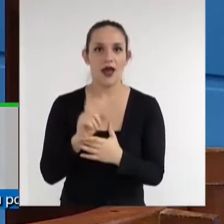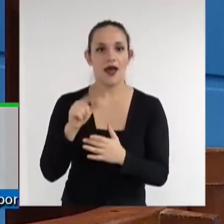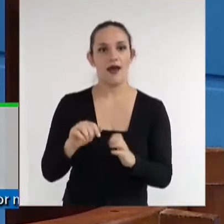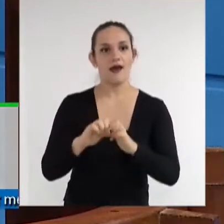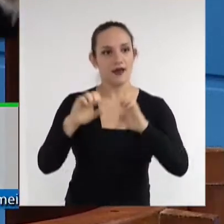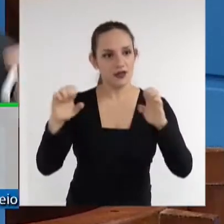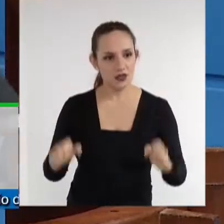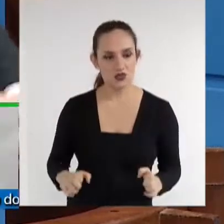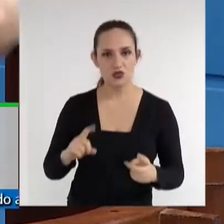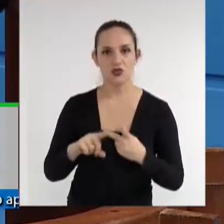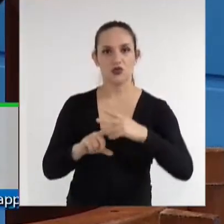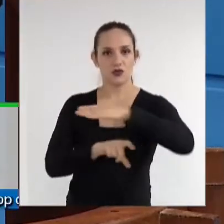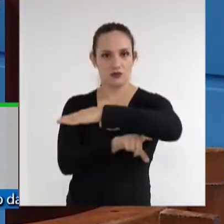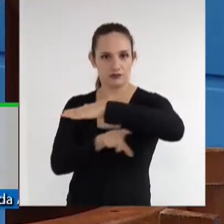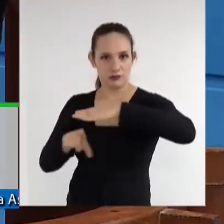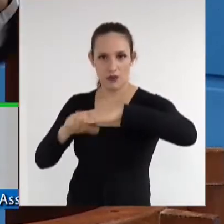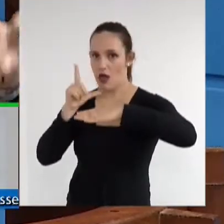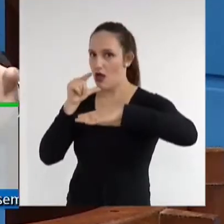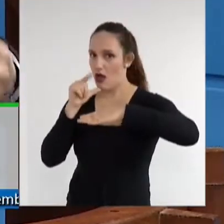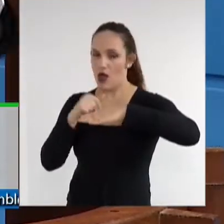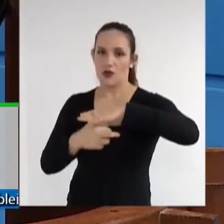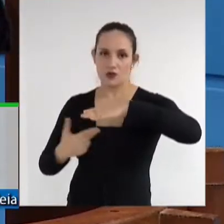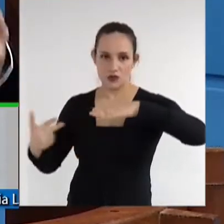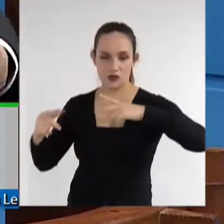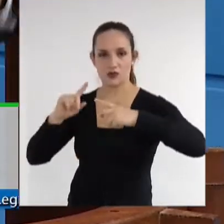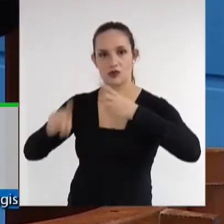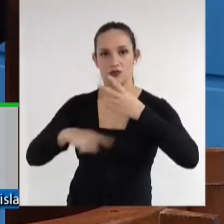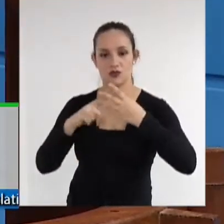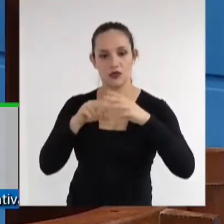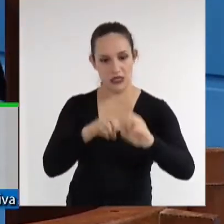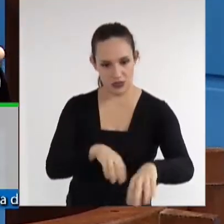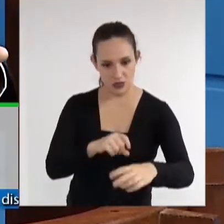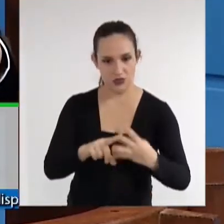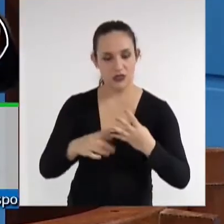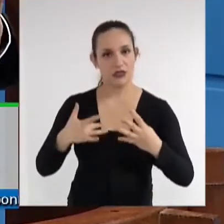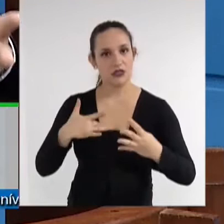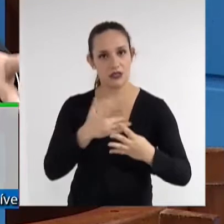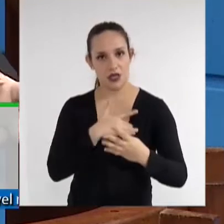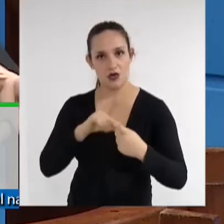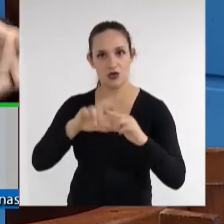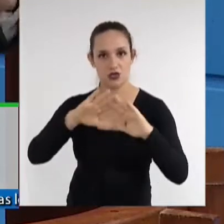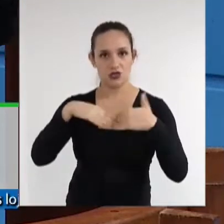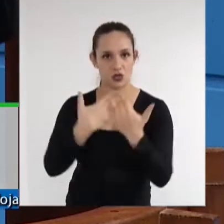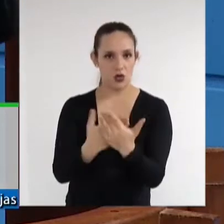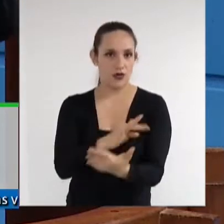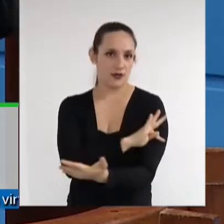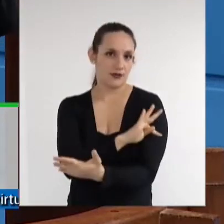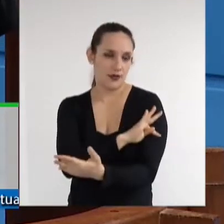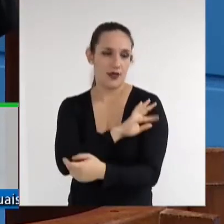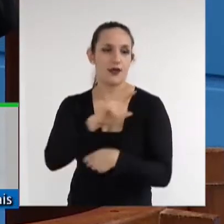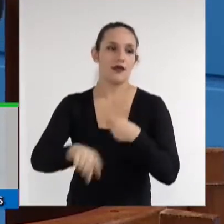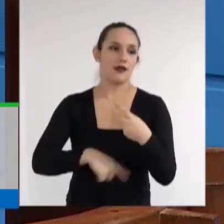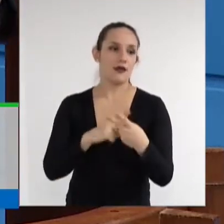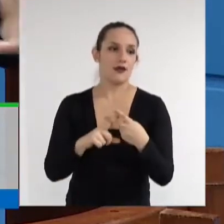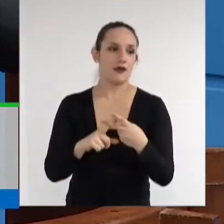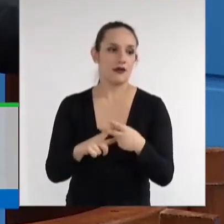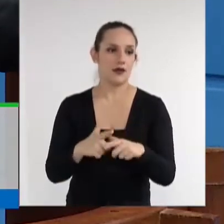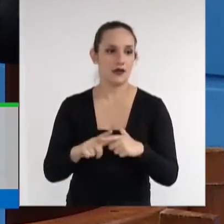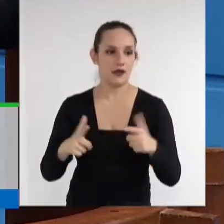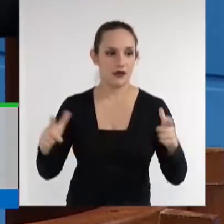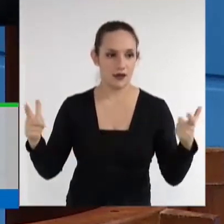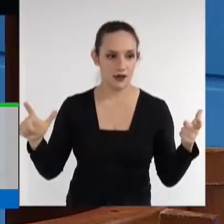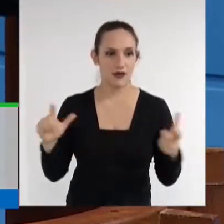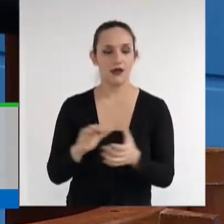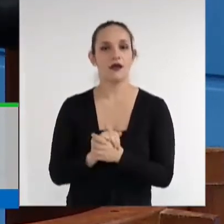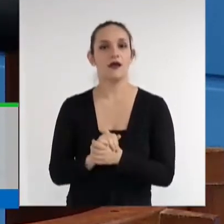infraestrutura, saneamento básico, educação, saúde, escolas técnicas profissionais, ampliação